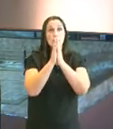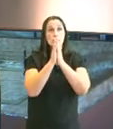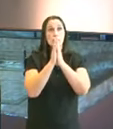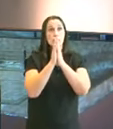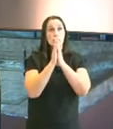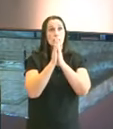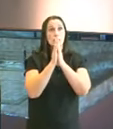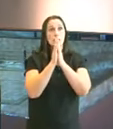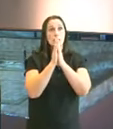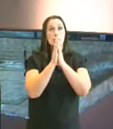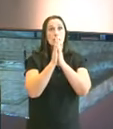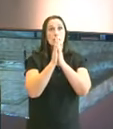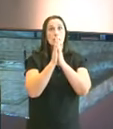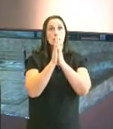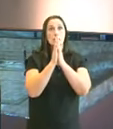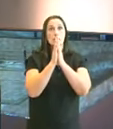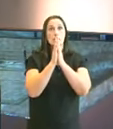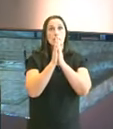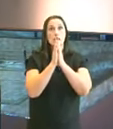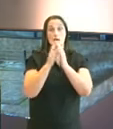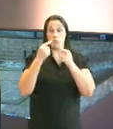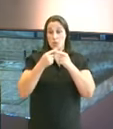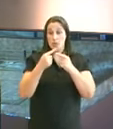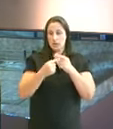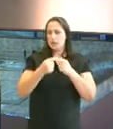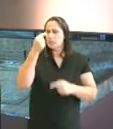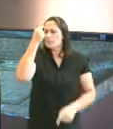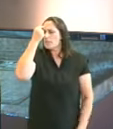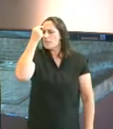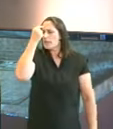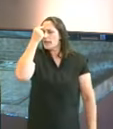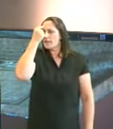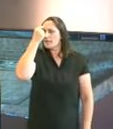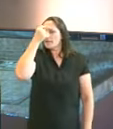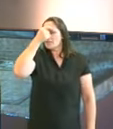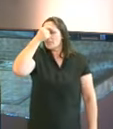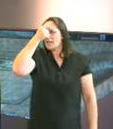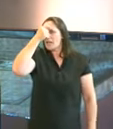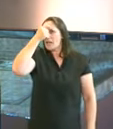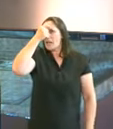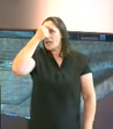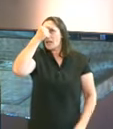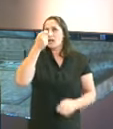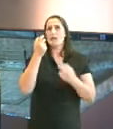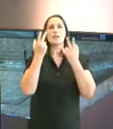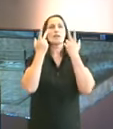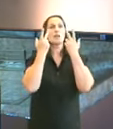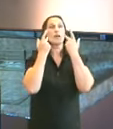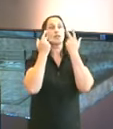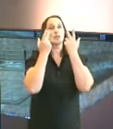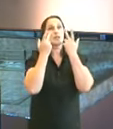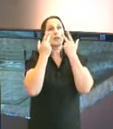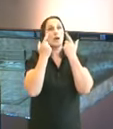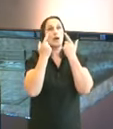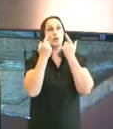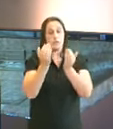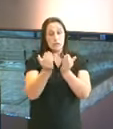Porque ele tinha na mente dele que a coisa mais natural de um cristão maduro, de alguém